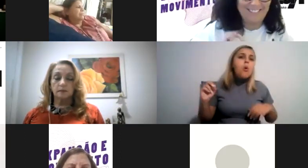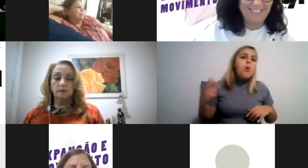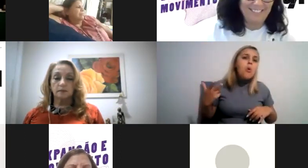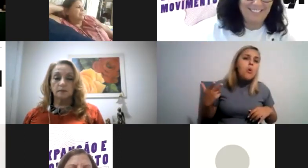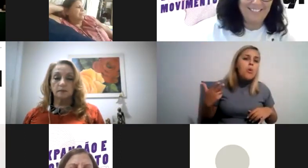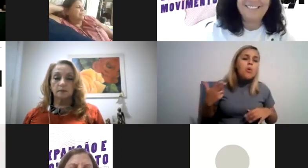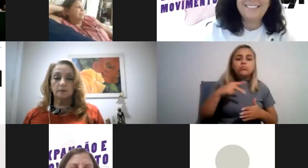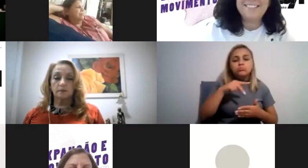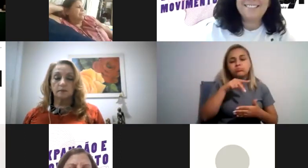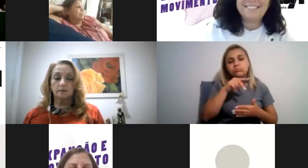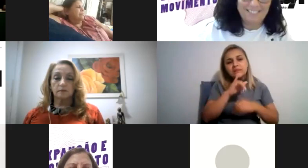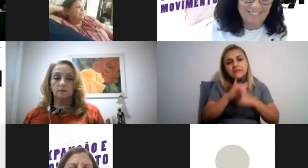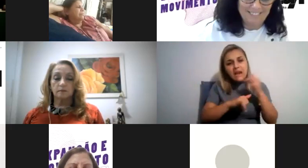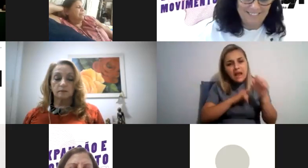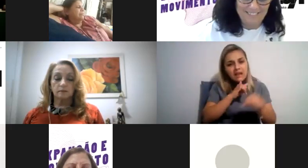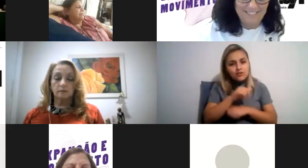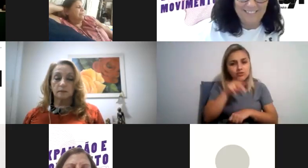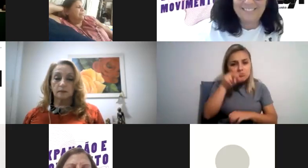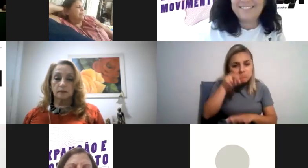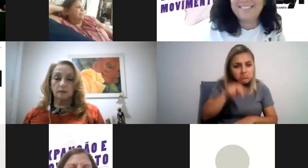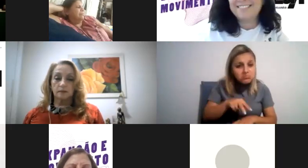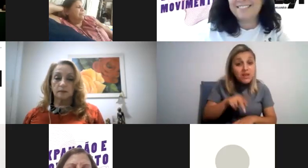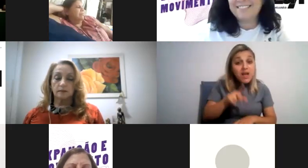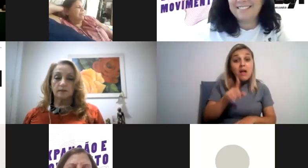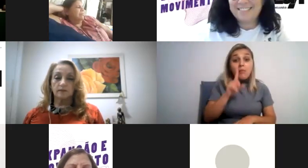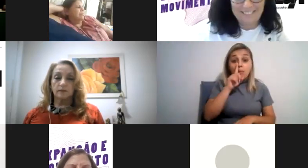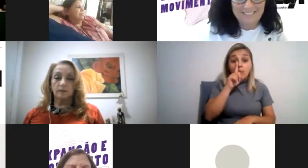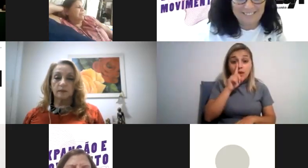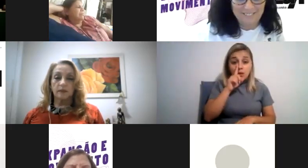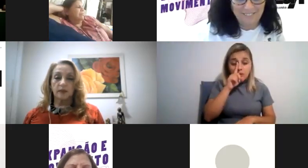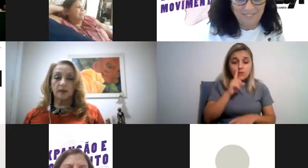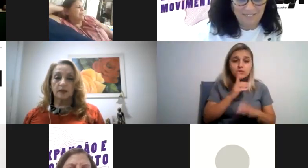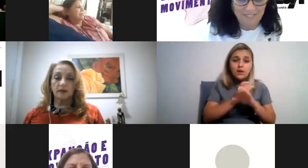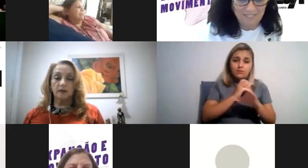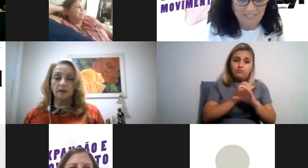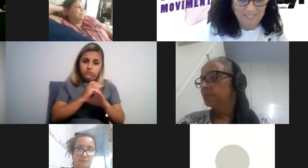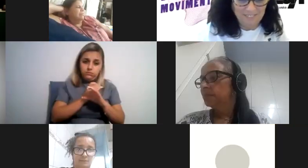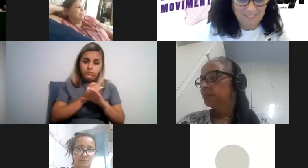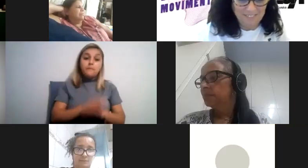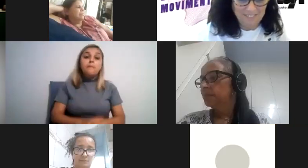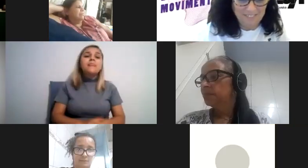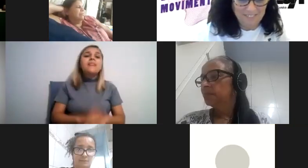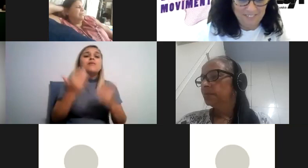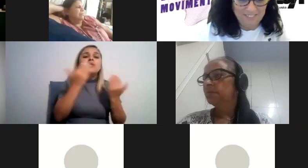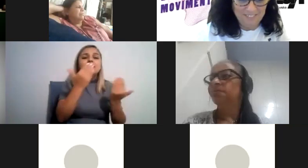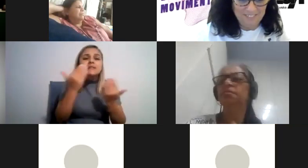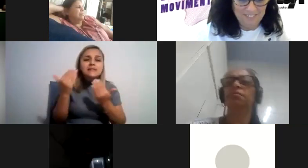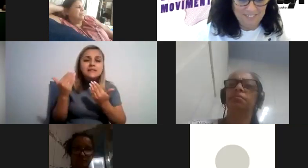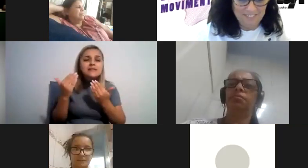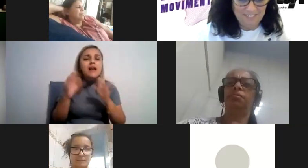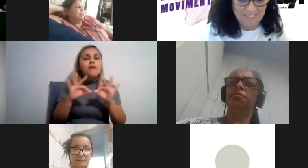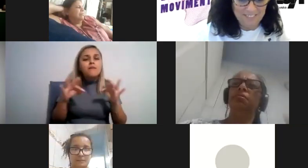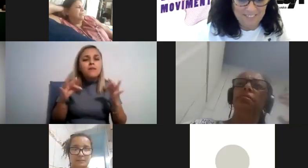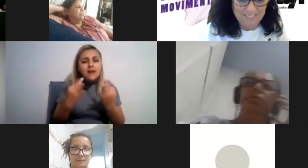uma falha muito grande na comunicação, né? Então, queria agradecer a todos os familiares,